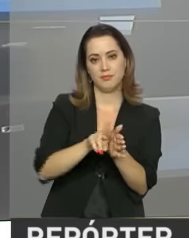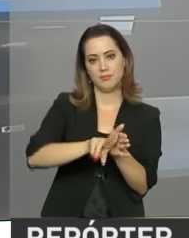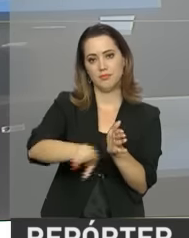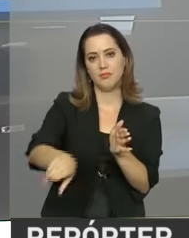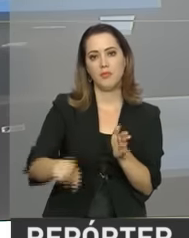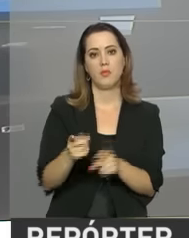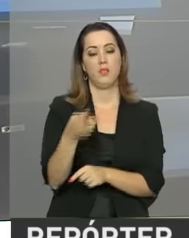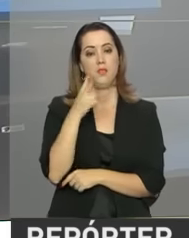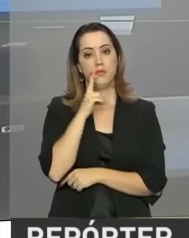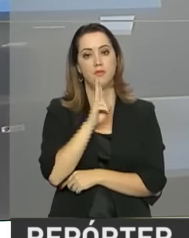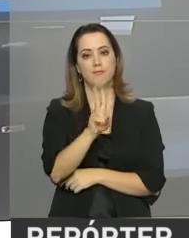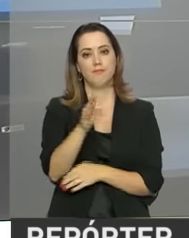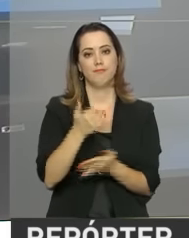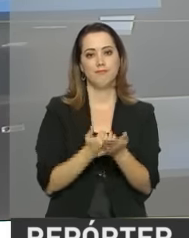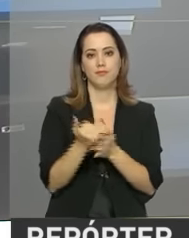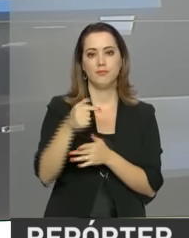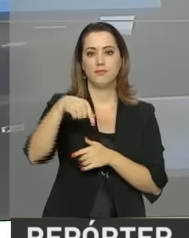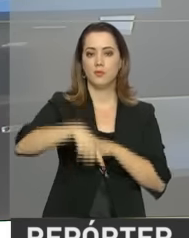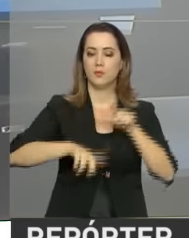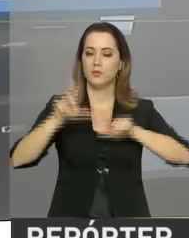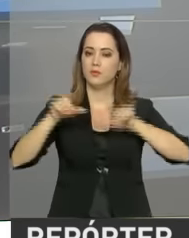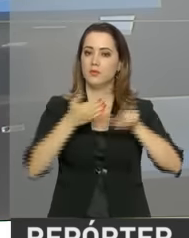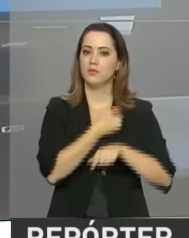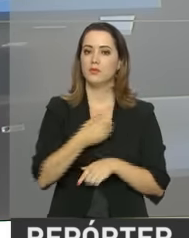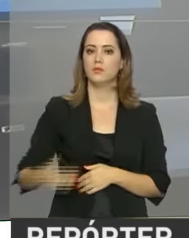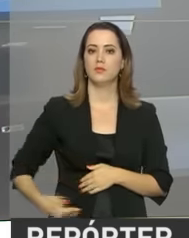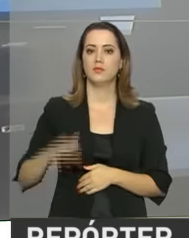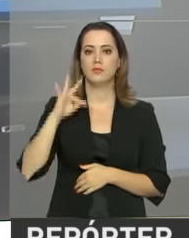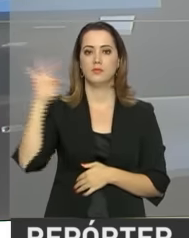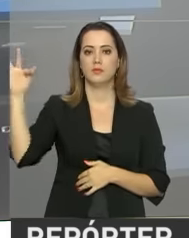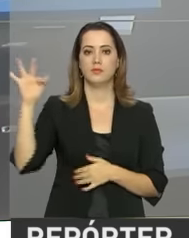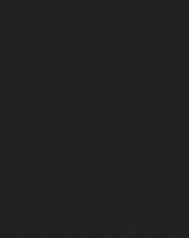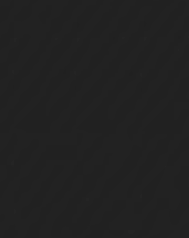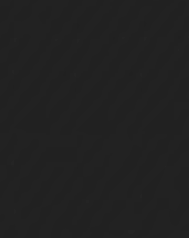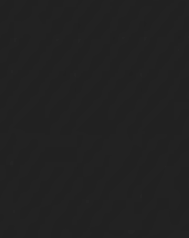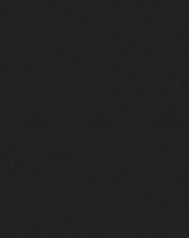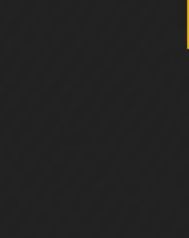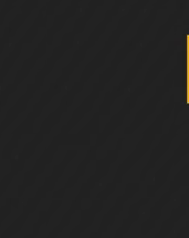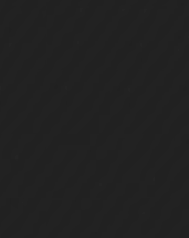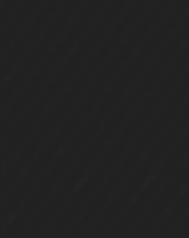redes sociais Continue com a gente na NBR a TV do Governo